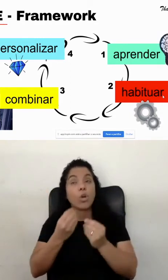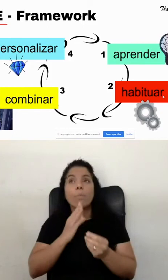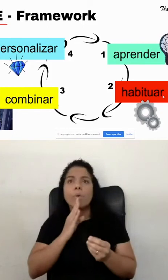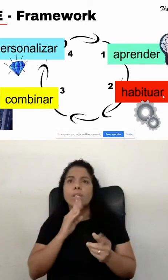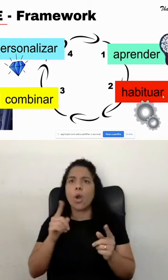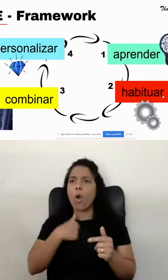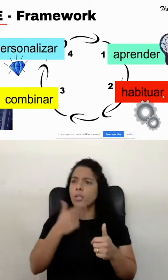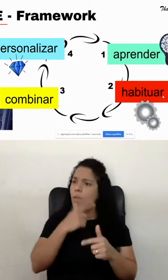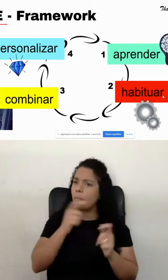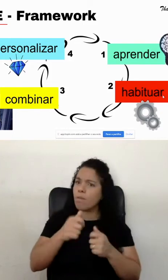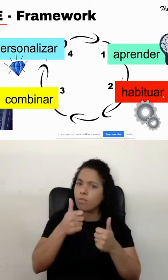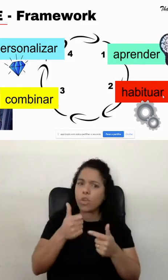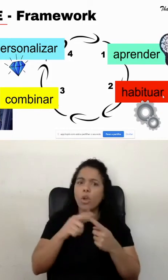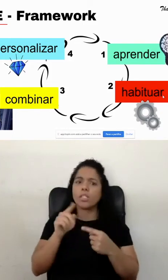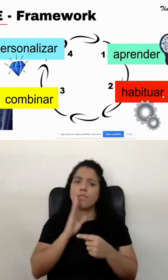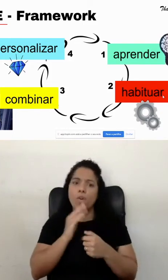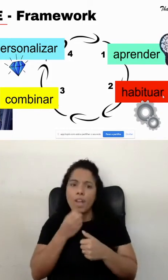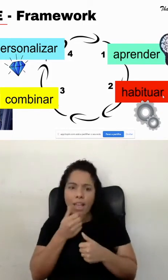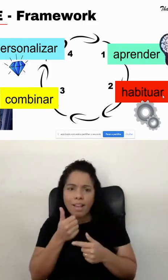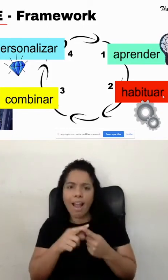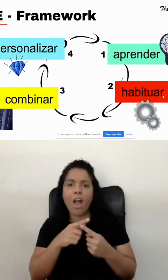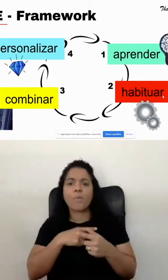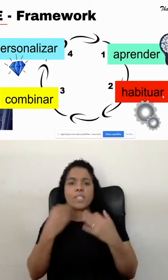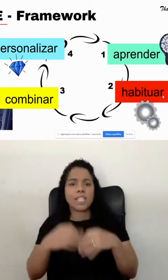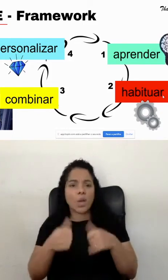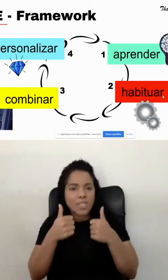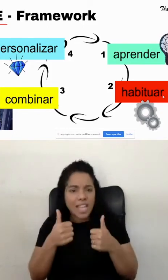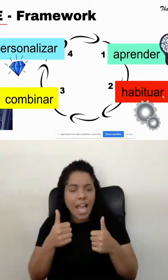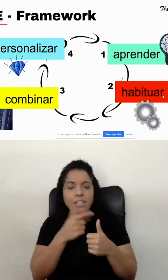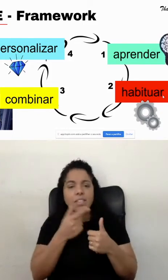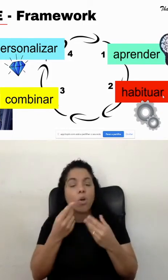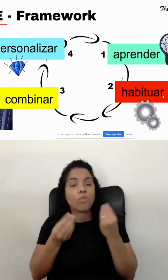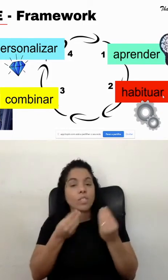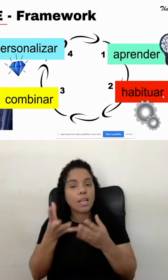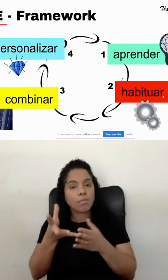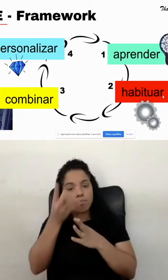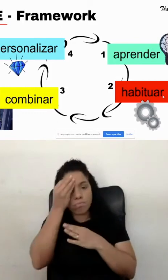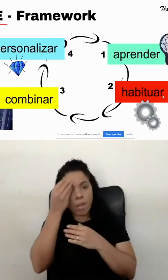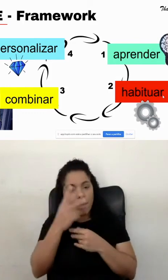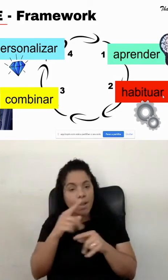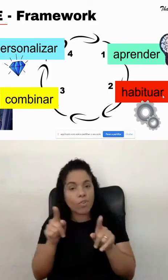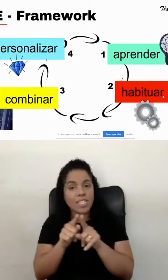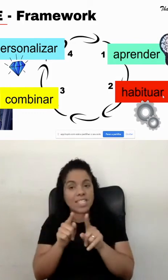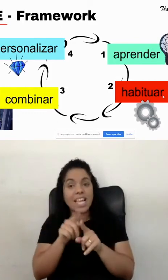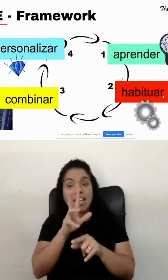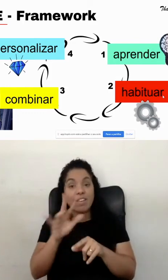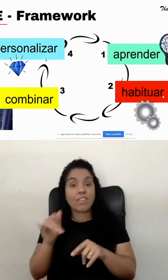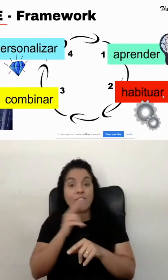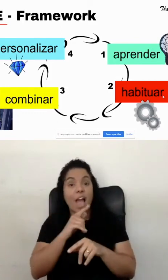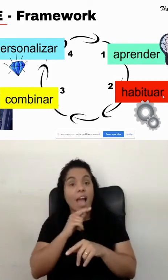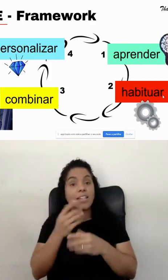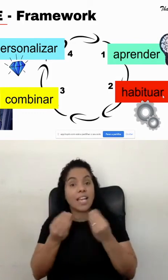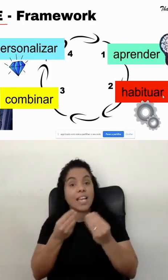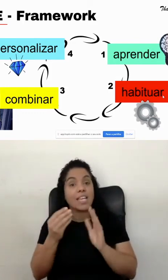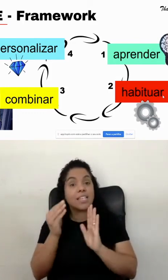isso funciona, isso foi legal, isso deu muito certo. Então você vai guardar isso para você, né? Vai habituar, vai